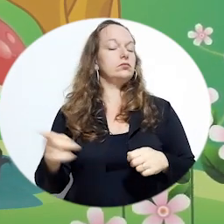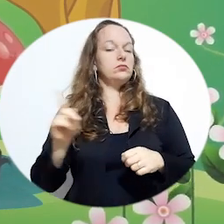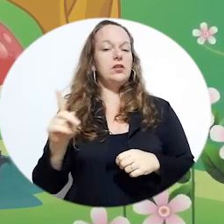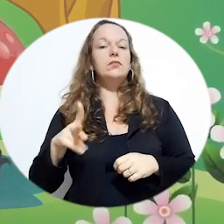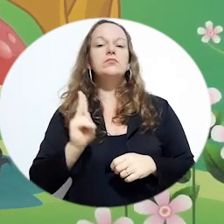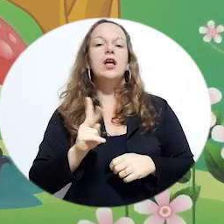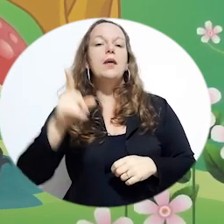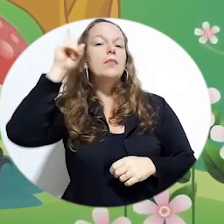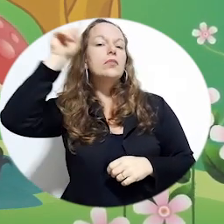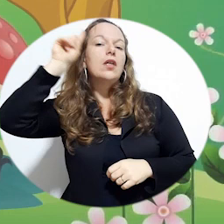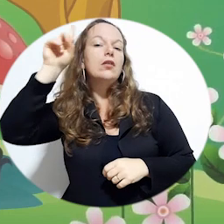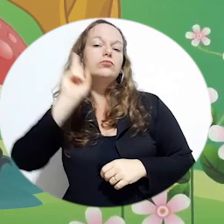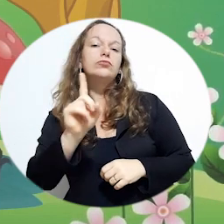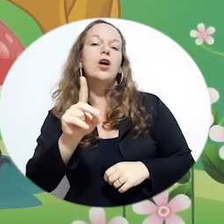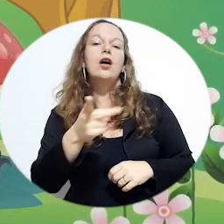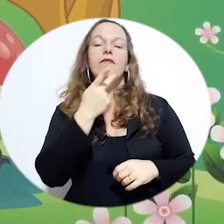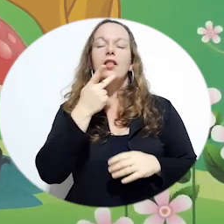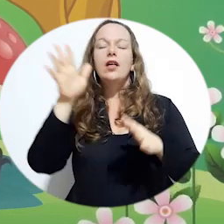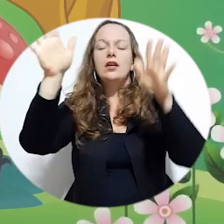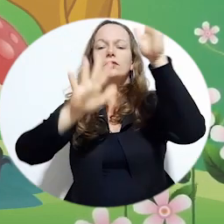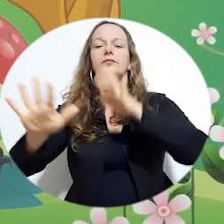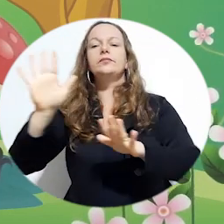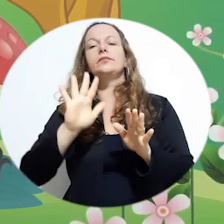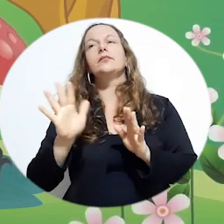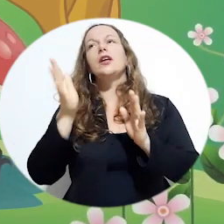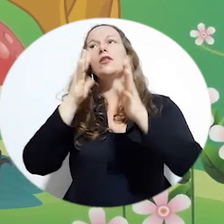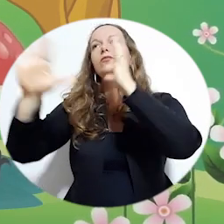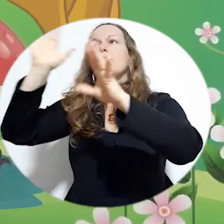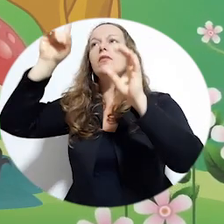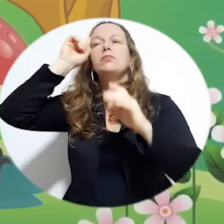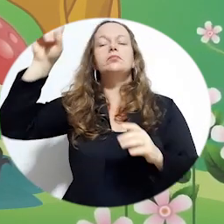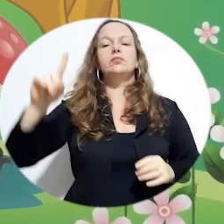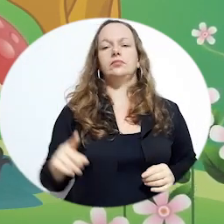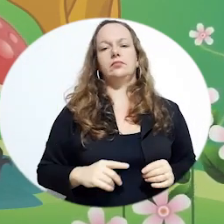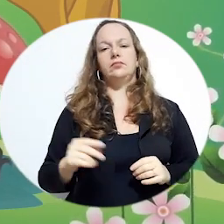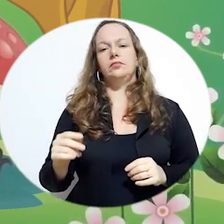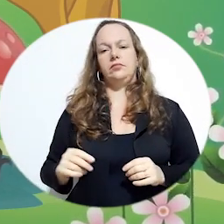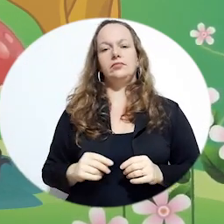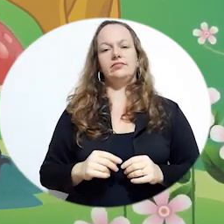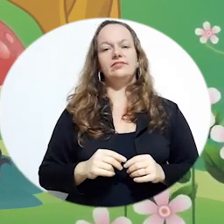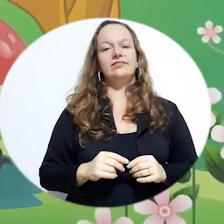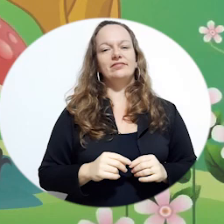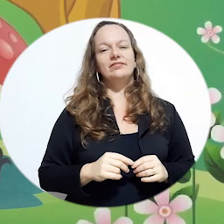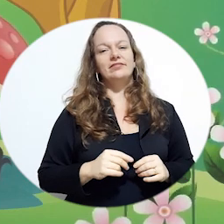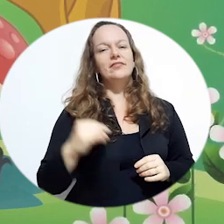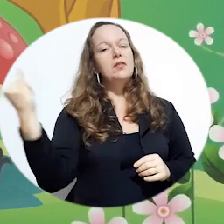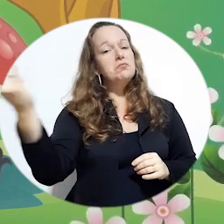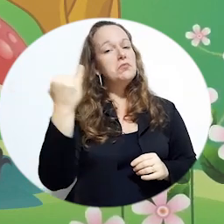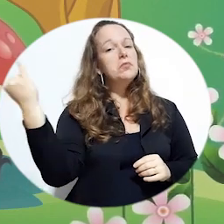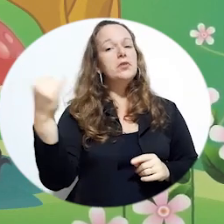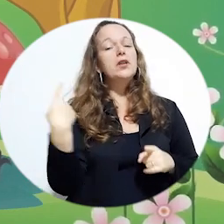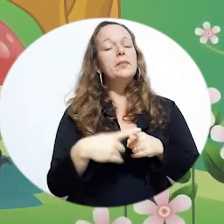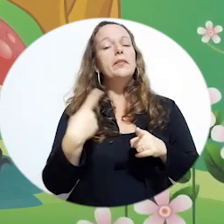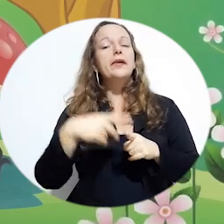enfim, nada. Nós podemos adorar apenas o nosso Deus que é Criador. Isso é muito bom, né?